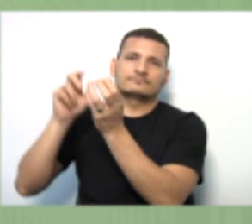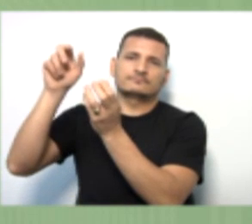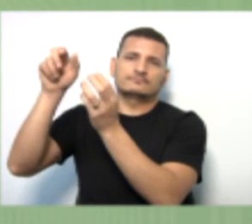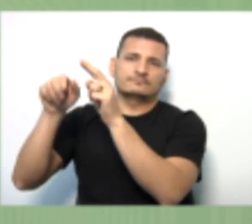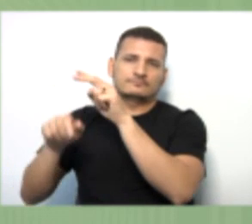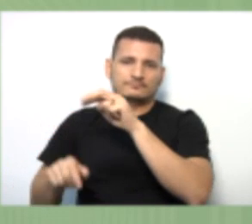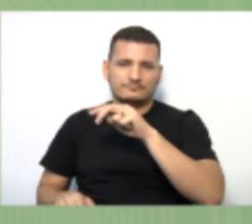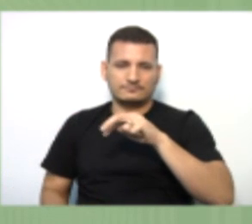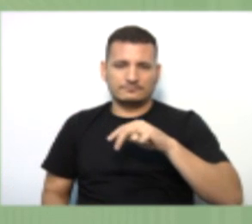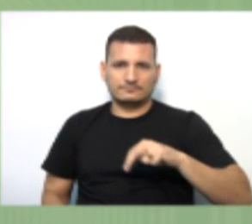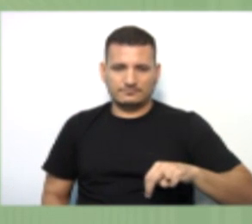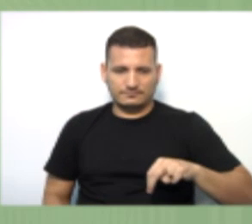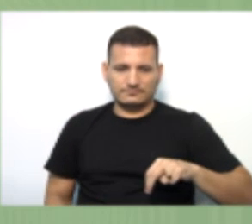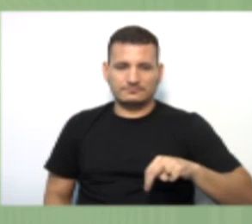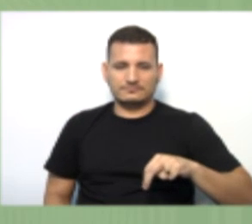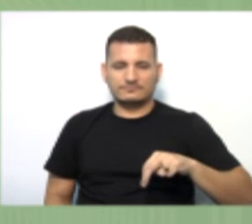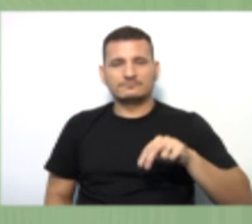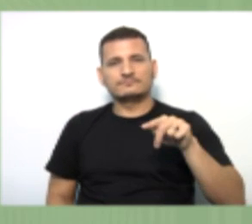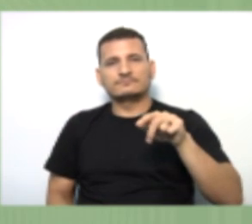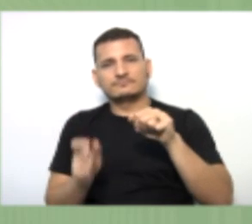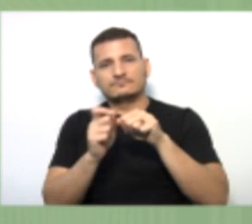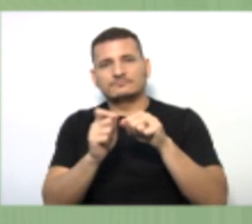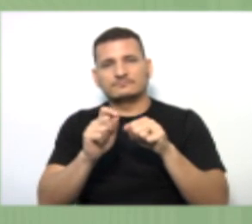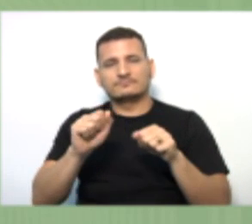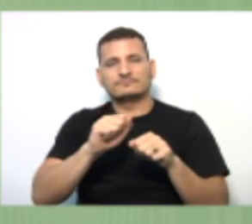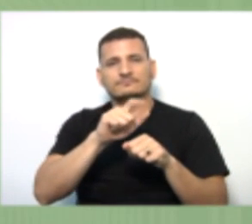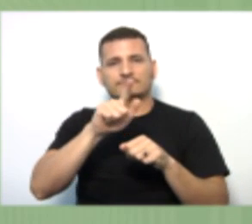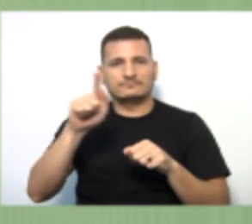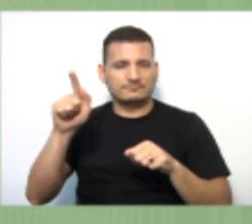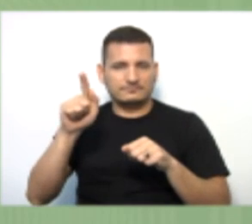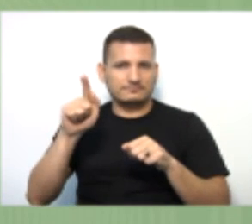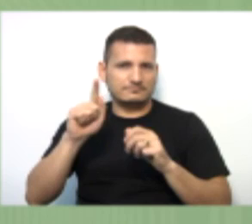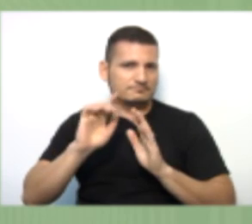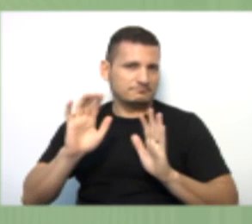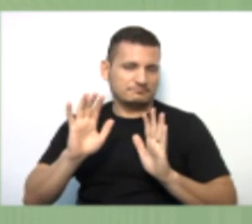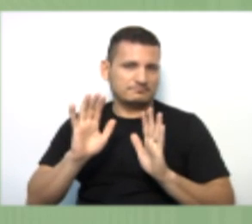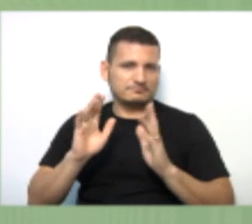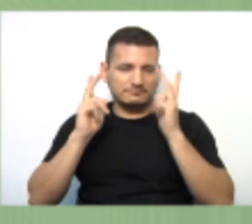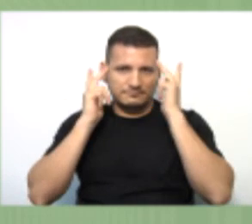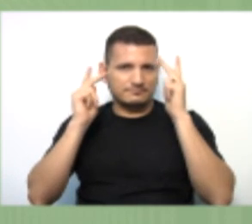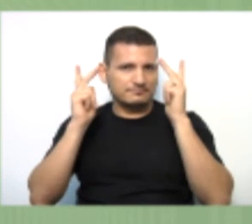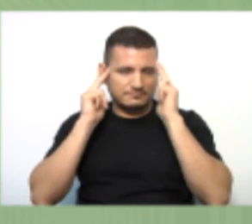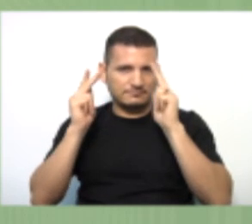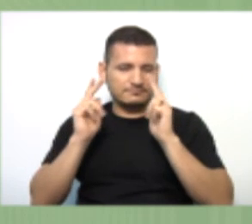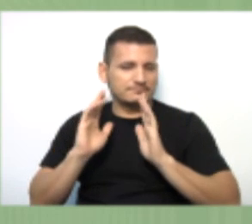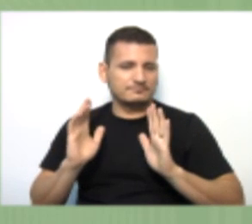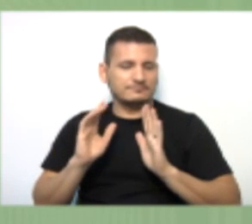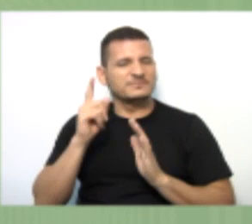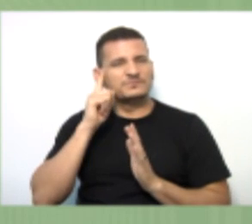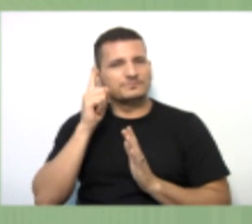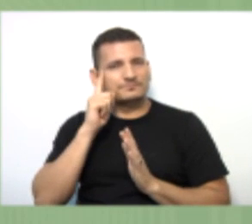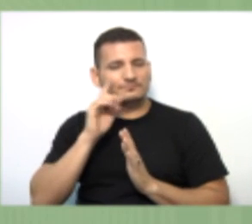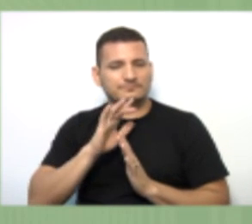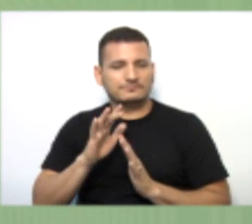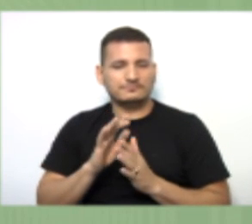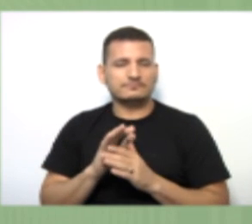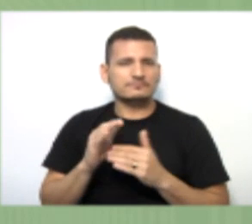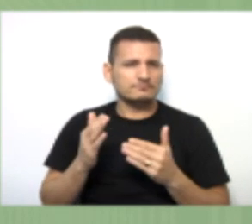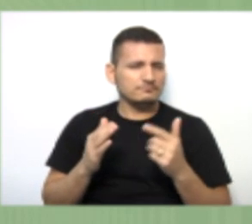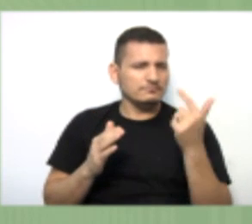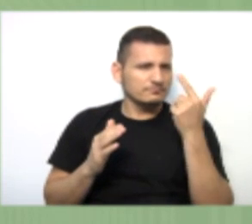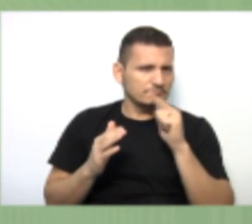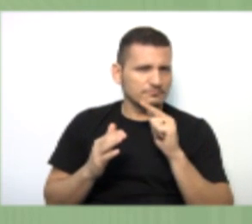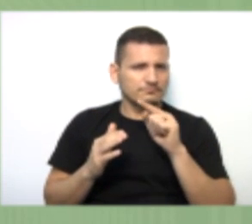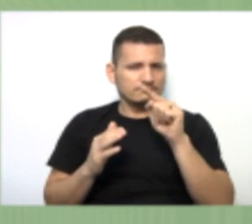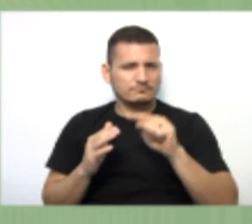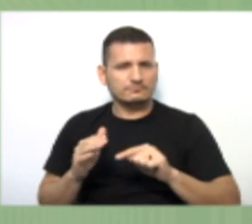da escada. Você acabou fazendo um algoritmo sem pensar. Isso eu poderia ter colocado em forma de dia a dia. Poxa, professor, mas eu consigo pegar